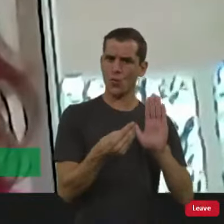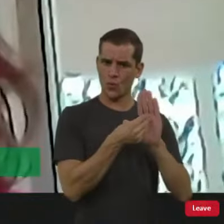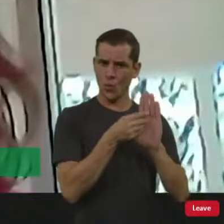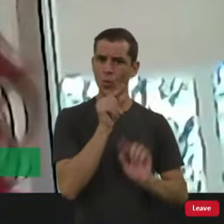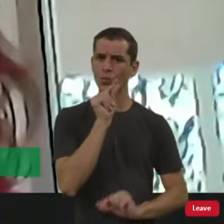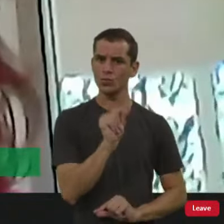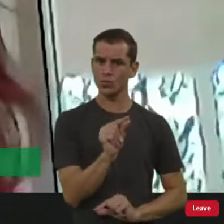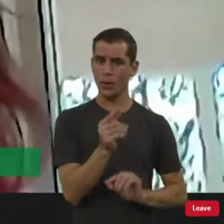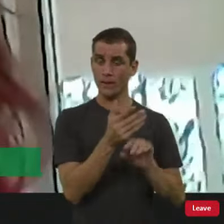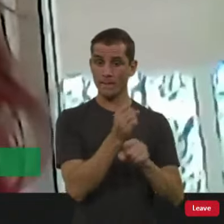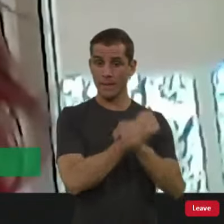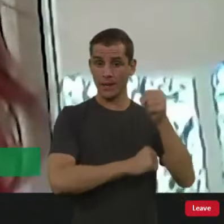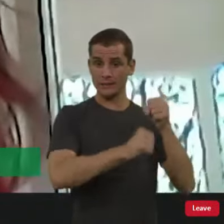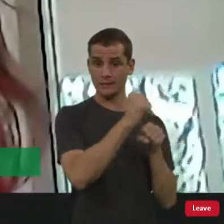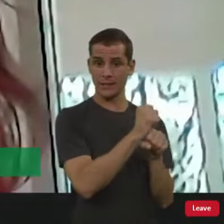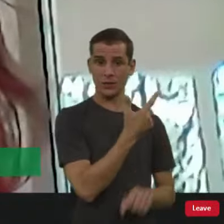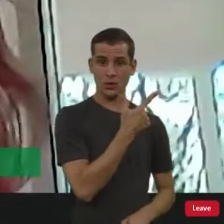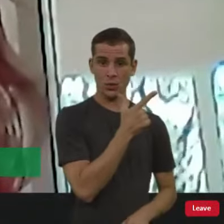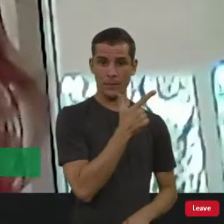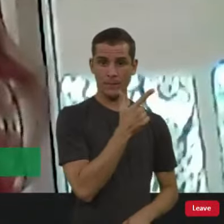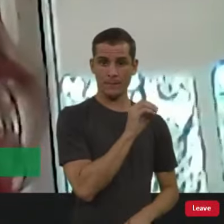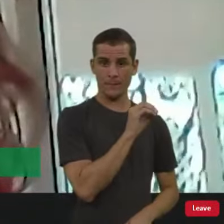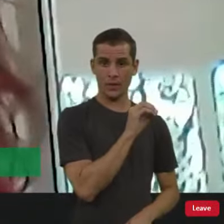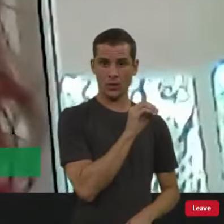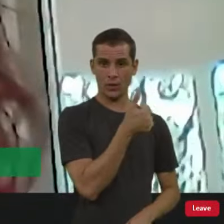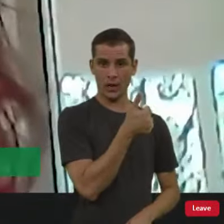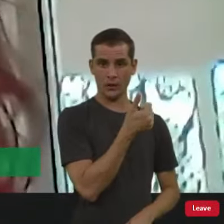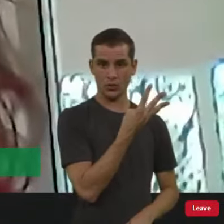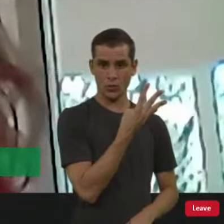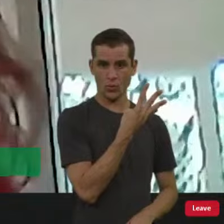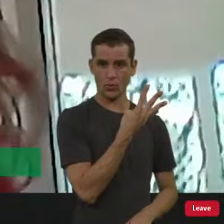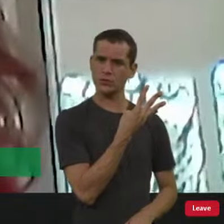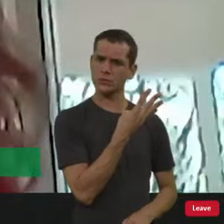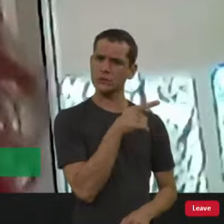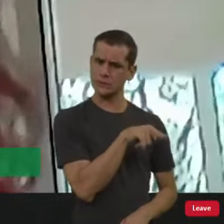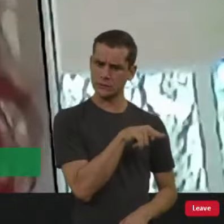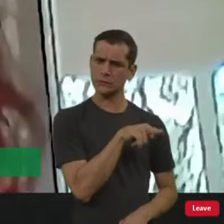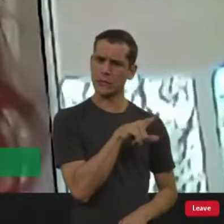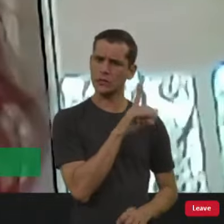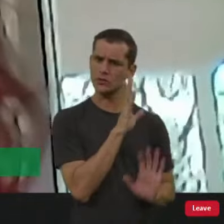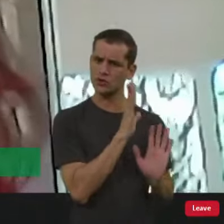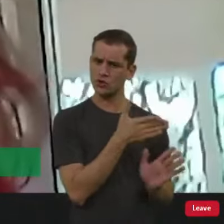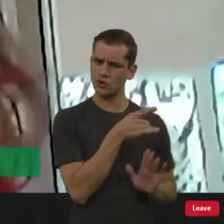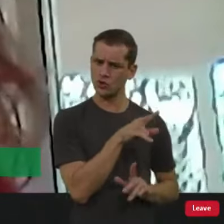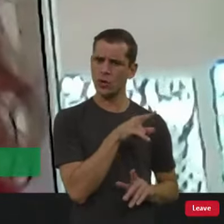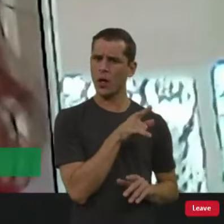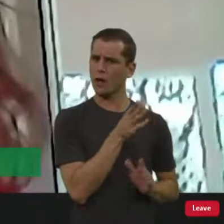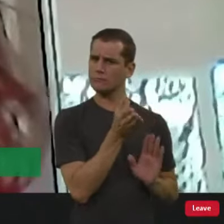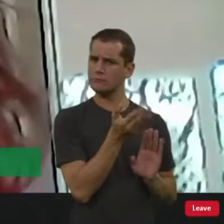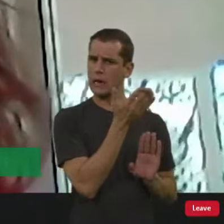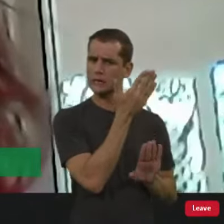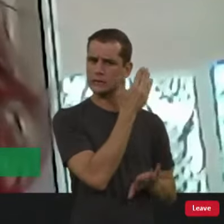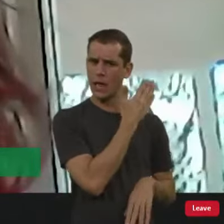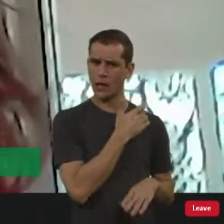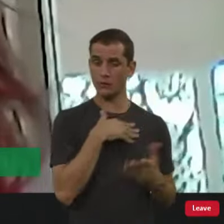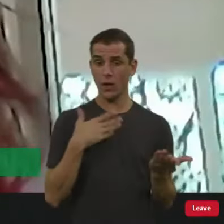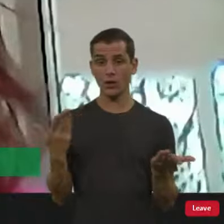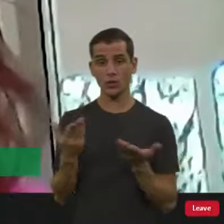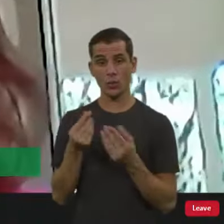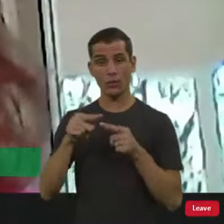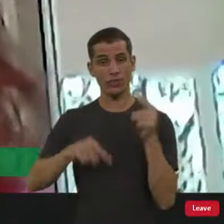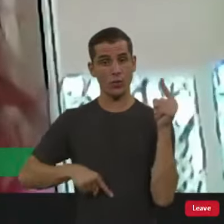é de 2014 e já foi publicado obsoleto e em não conformidade com as diretrizes